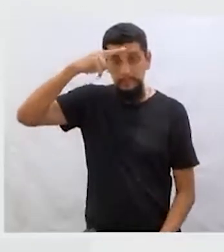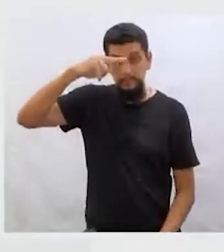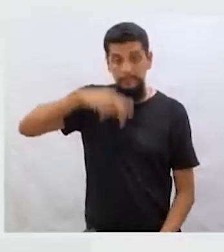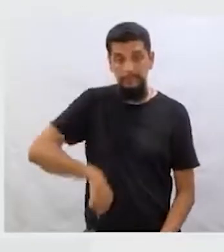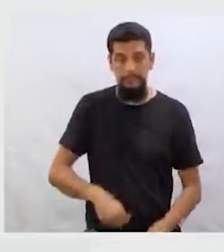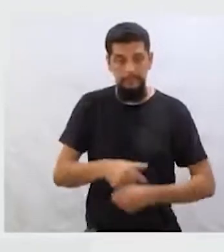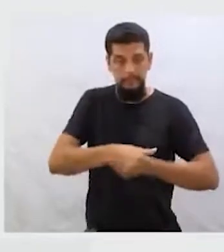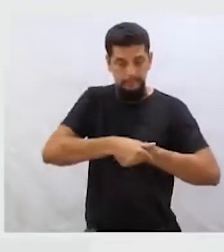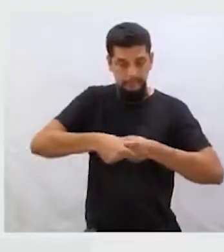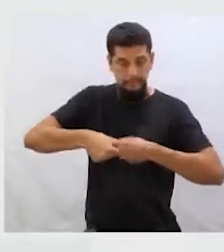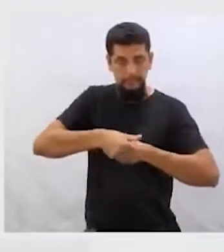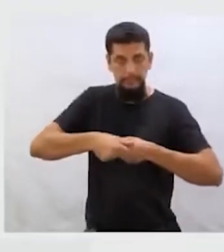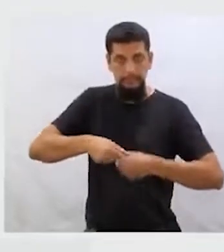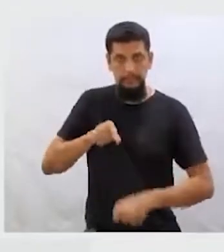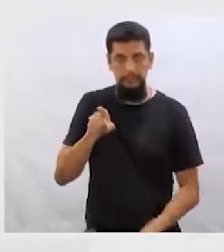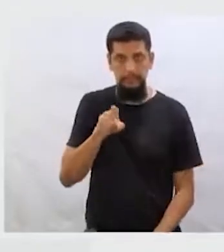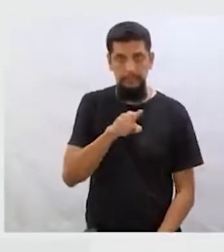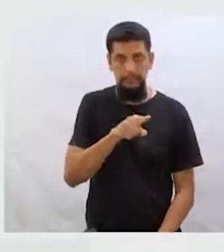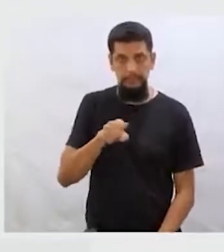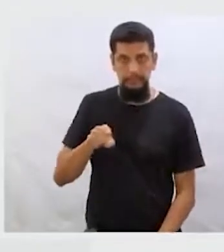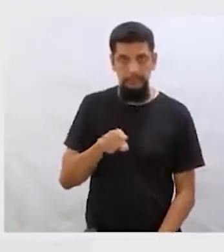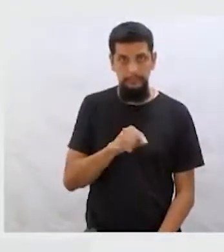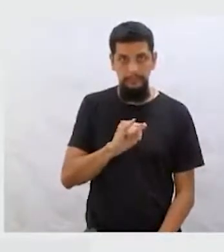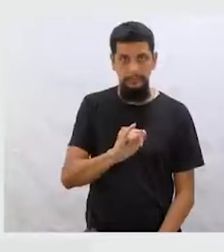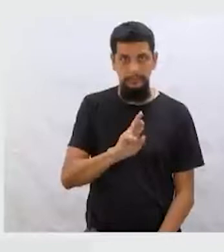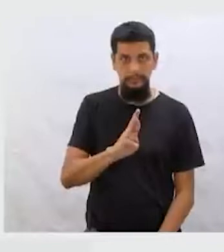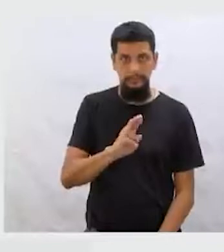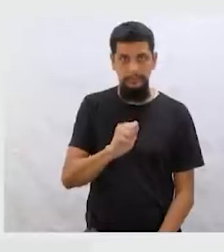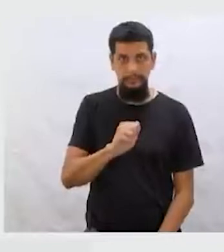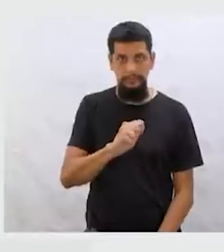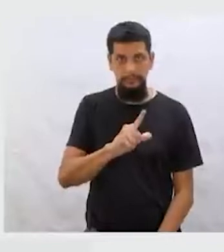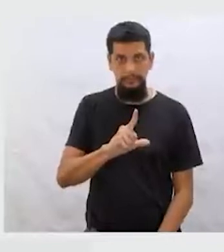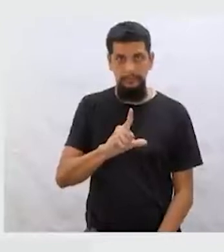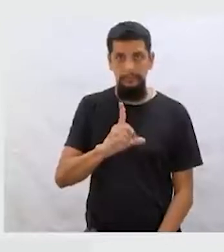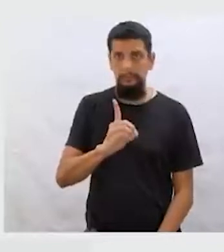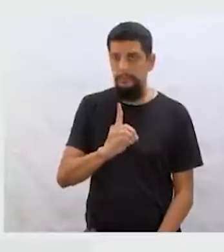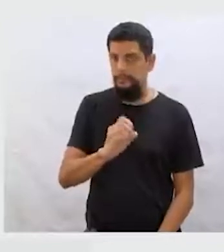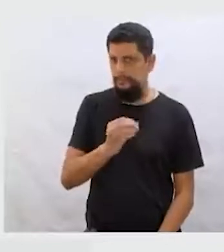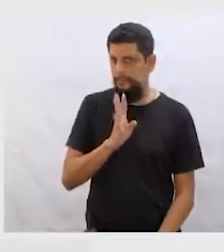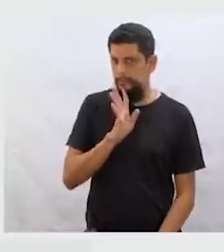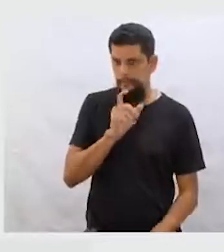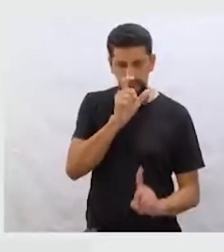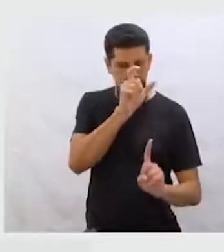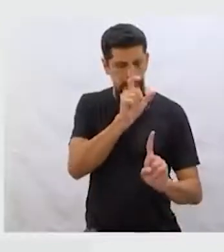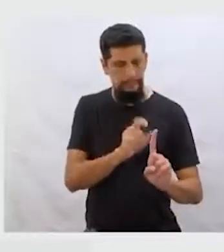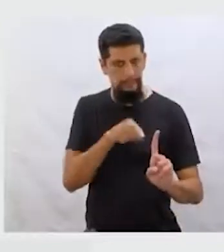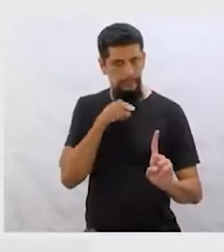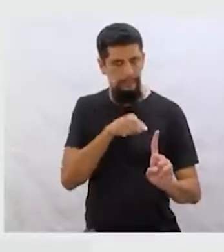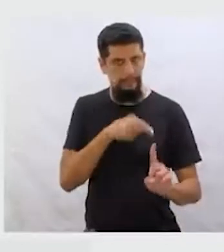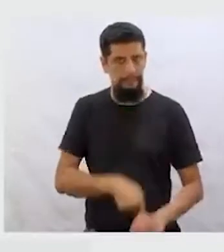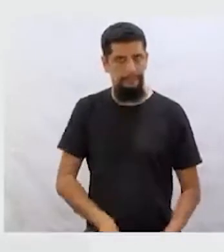foi o Ziraldo. Vocês já conhecem? Então acompanhem lá na tela.